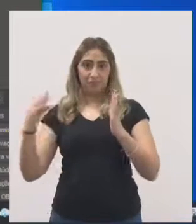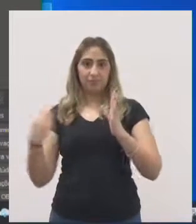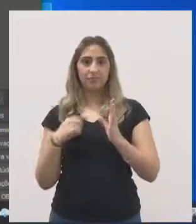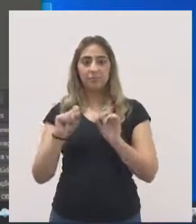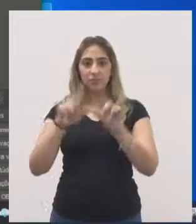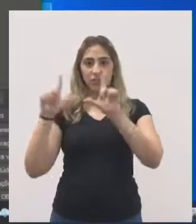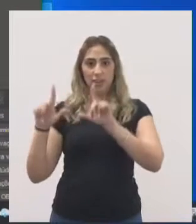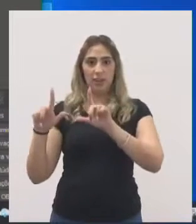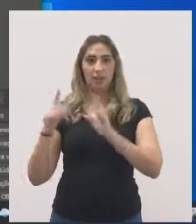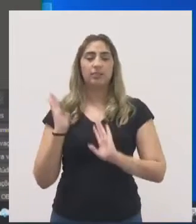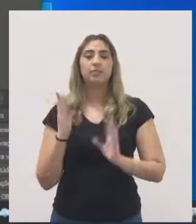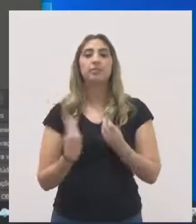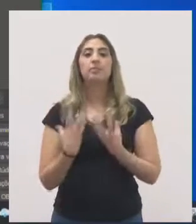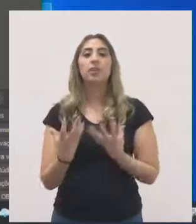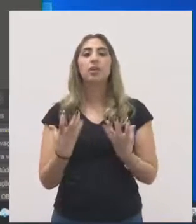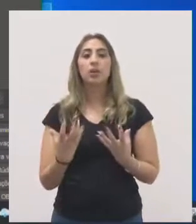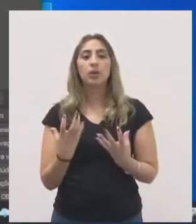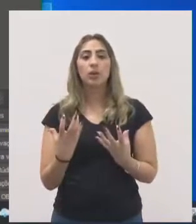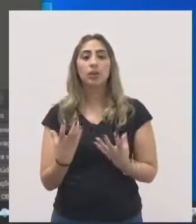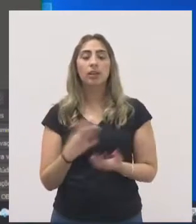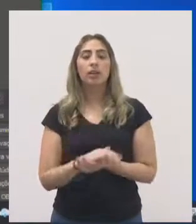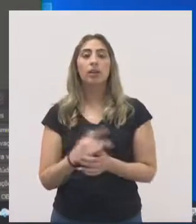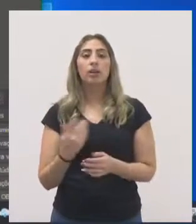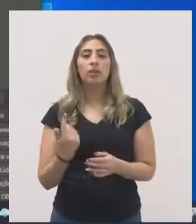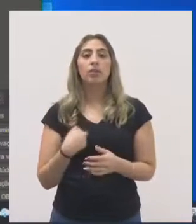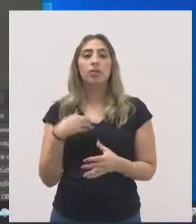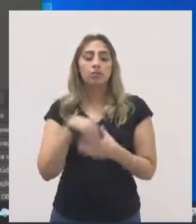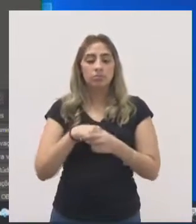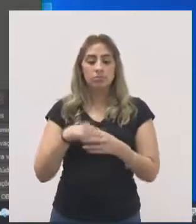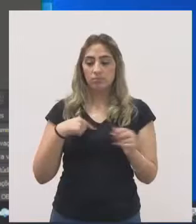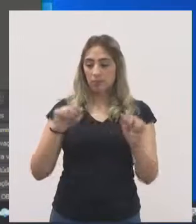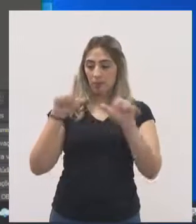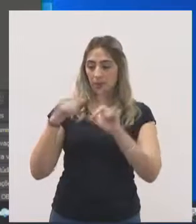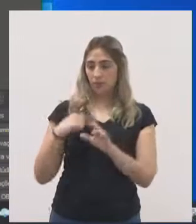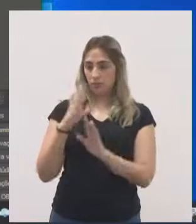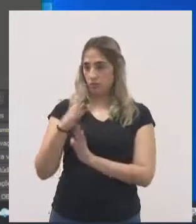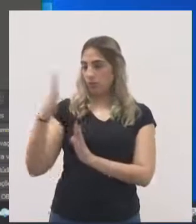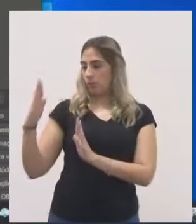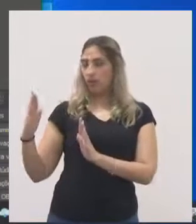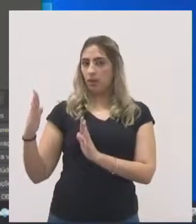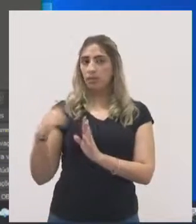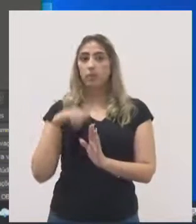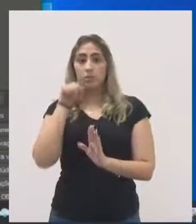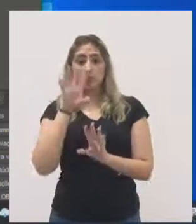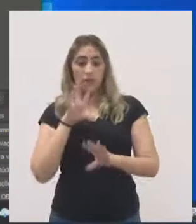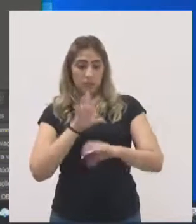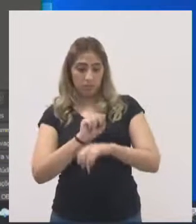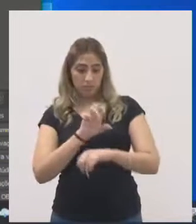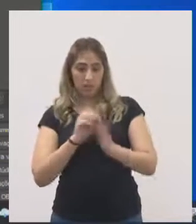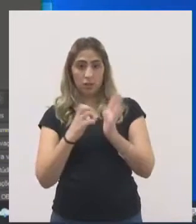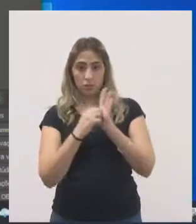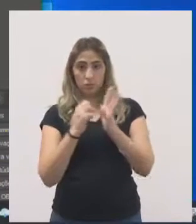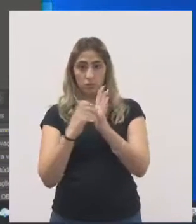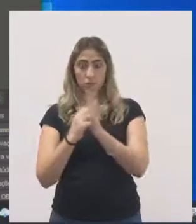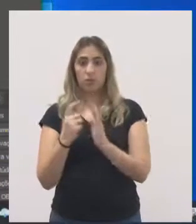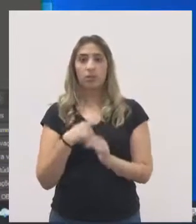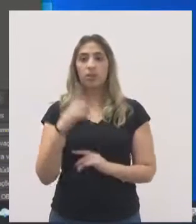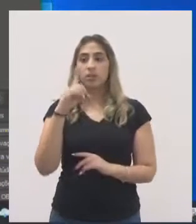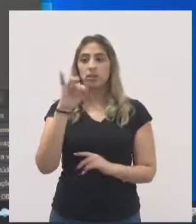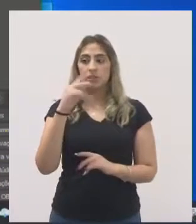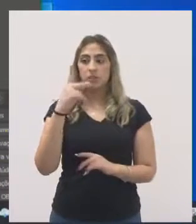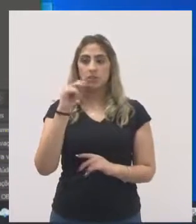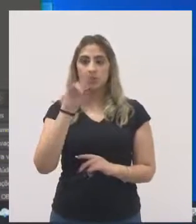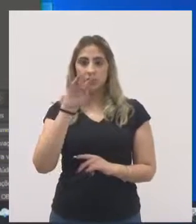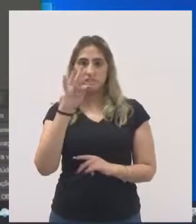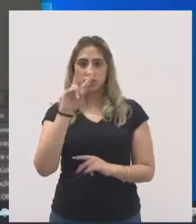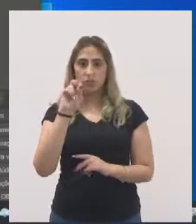Eu quero que a minha imagem fique aqui no canto. Então você vai em adicionar, dispositivo de captura